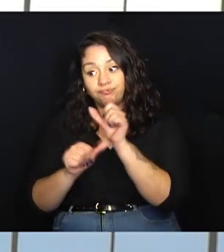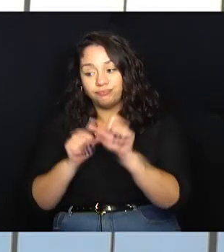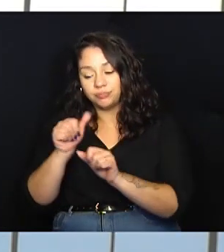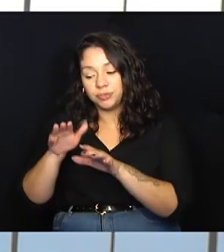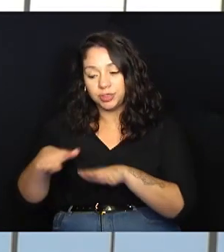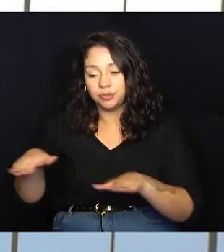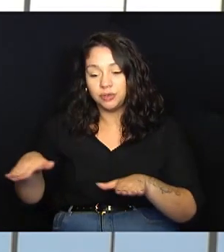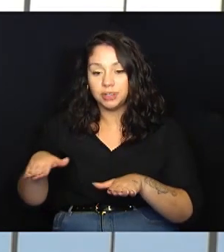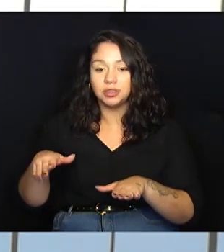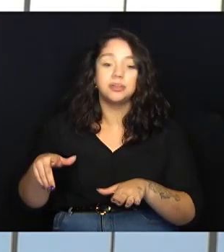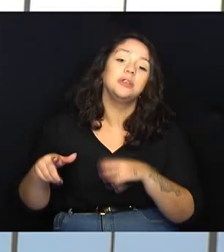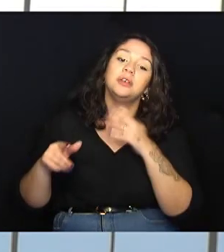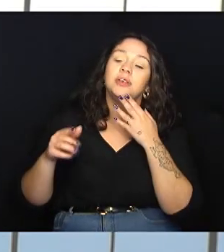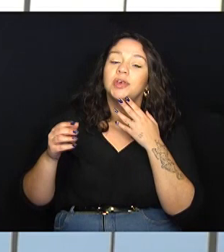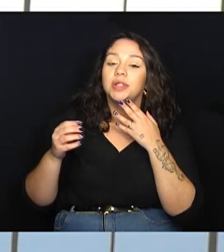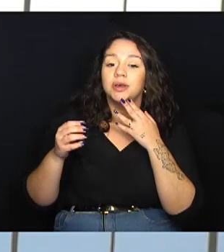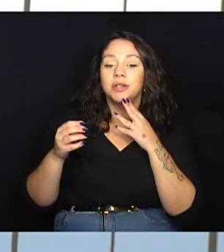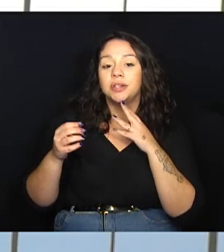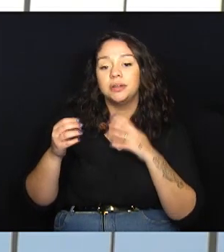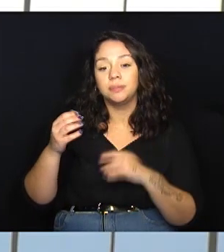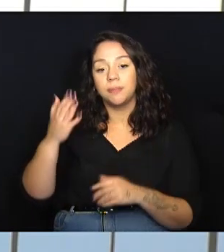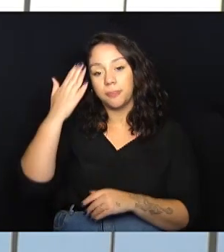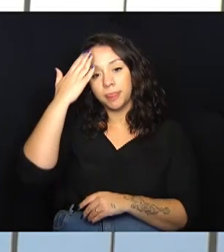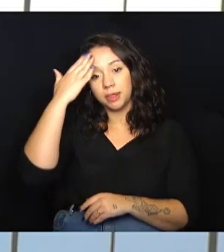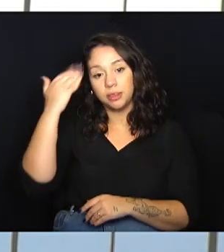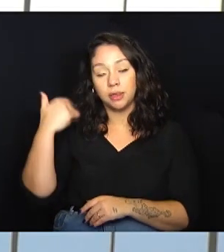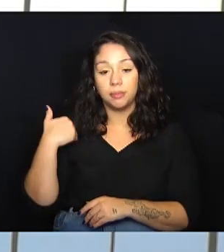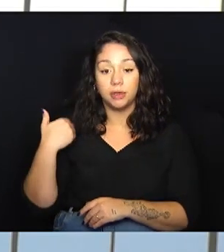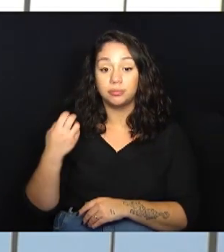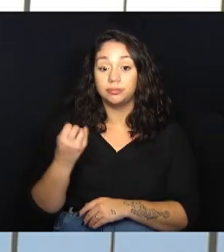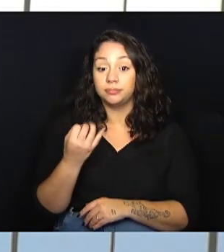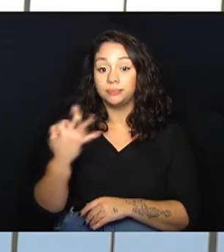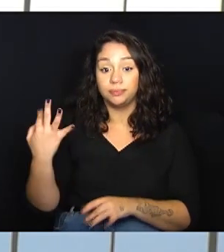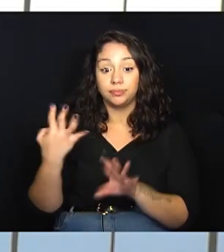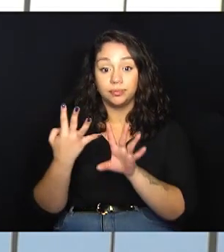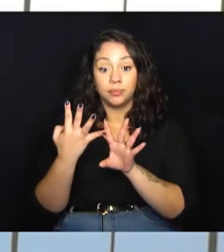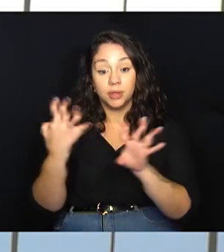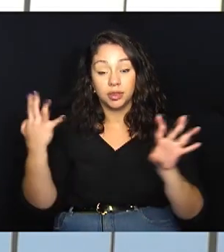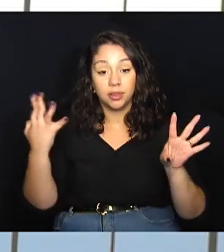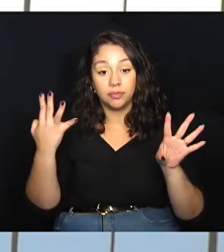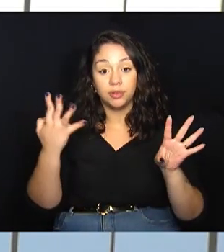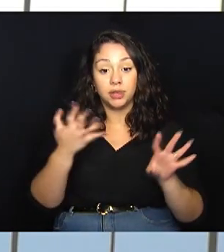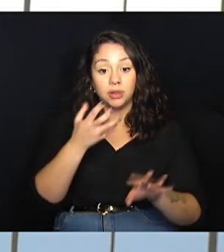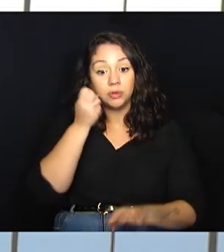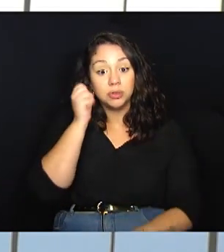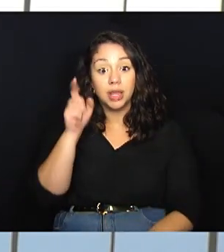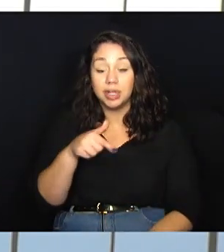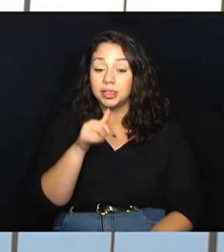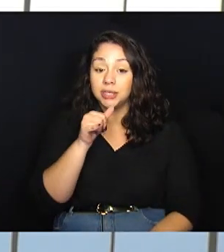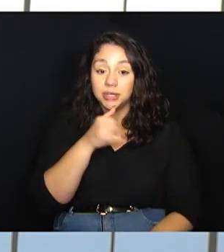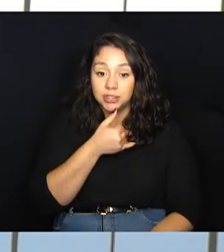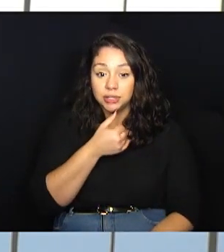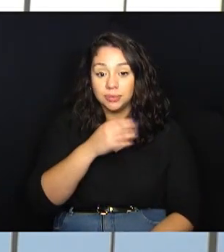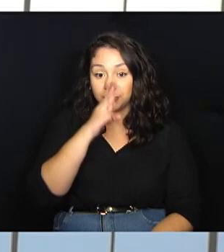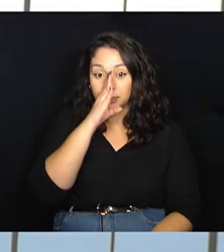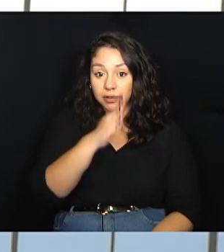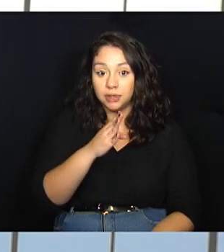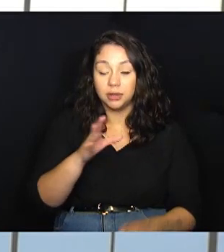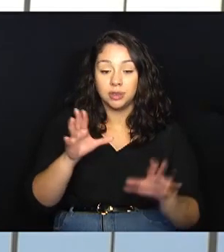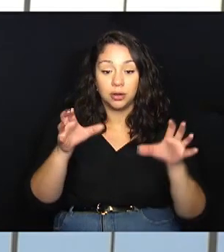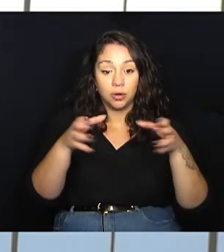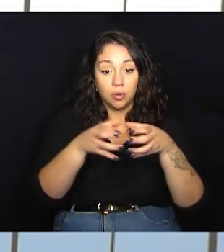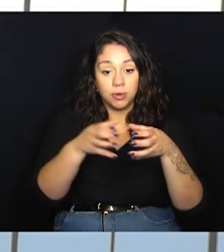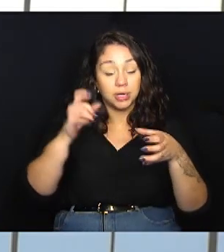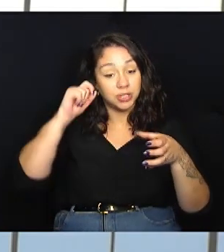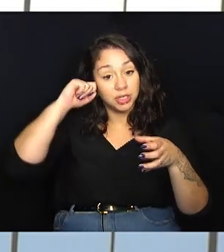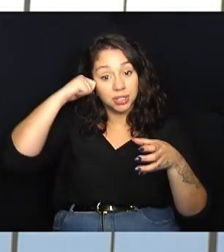esse dado que a vereadora Débora também traz, sobre a fila da adoção, ela é muito triste, principalmente quando a gente pensa na comunidade negra,